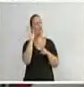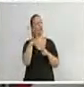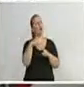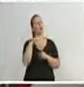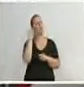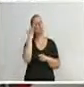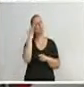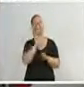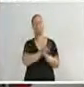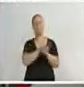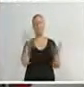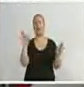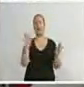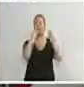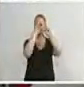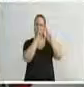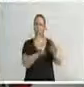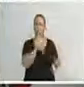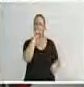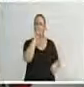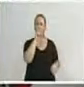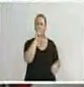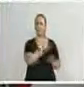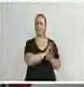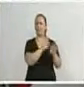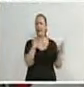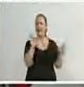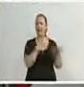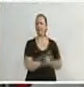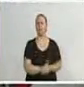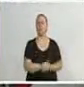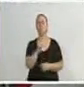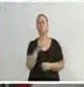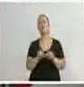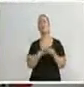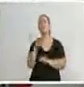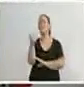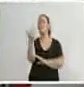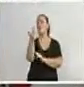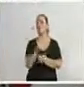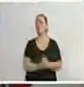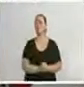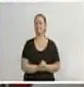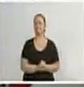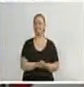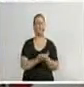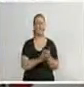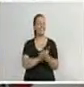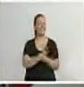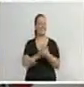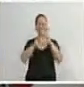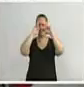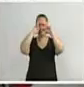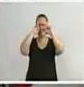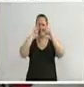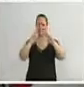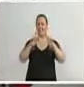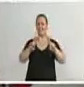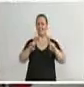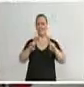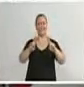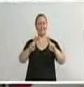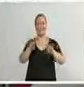dos pais. E quem sai de casa sem ter medo dos pais, não vai respeitar e não vai ter medo